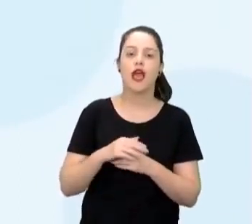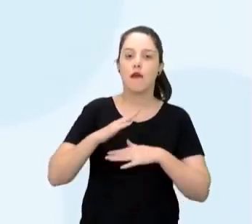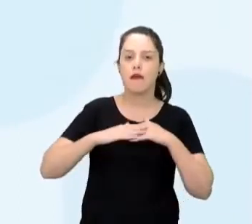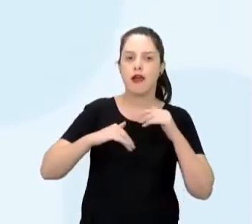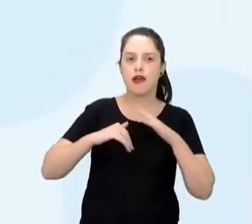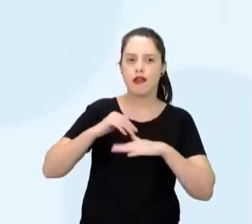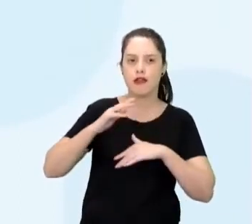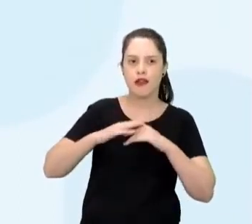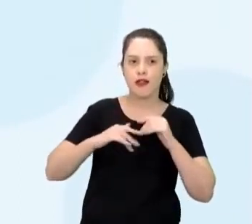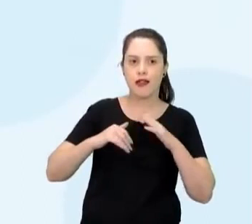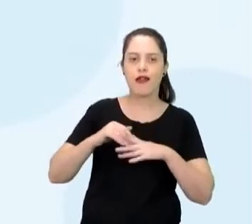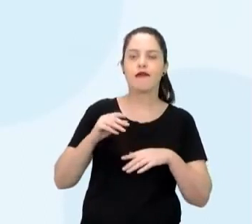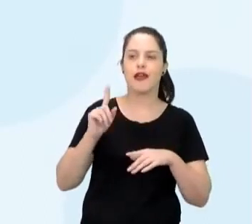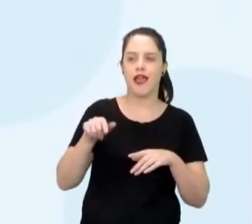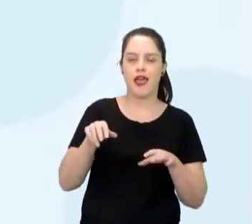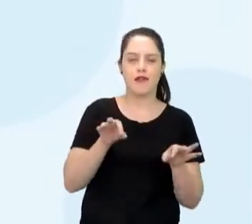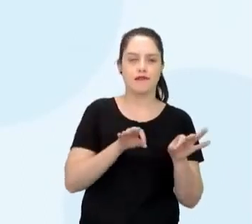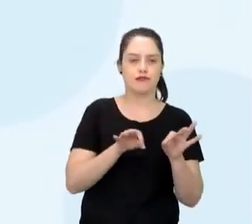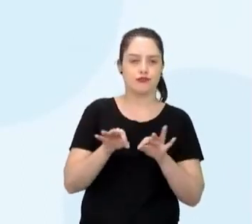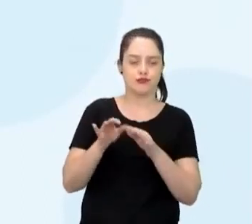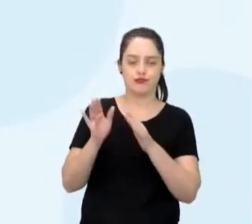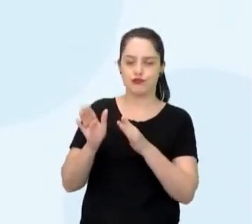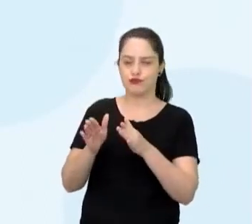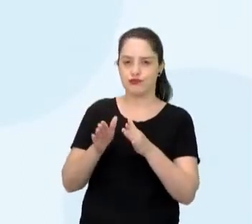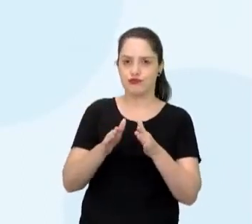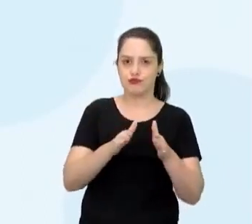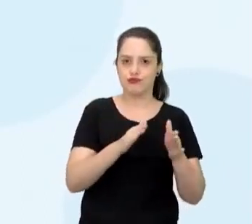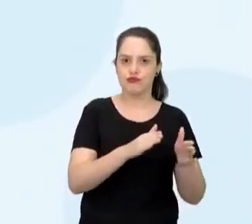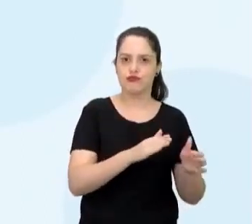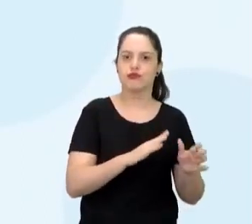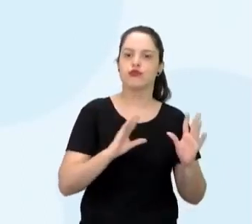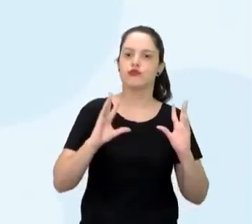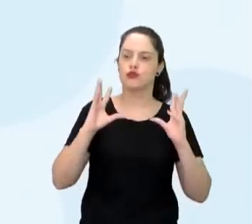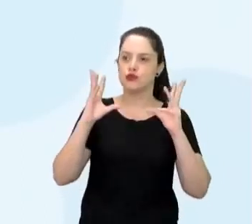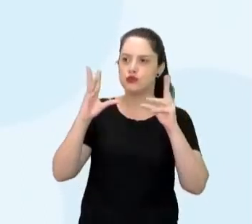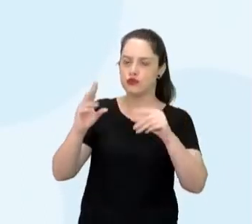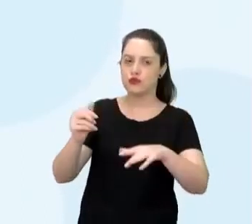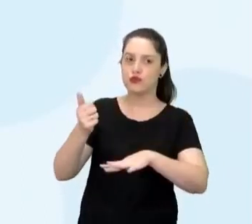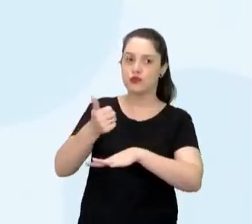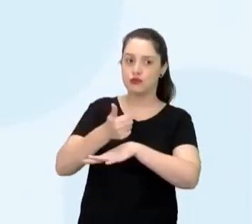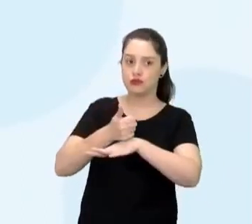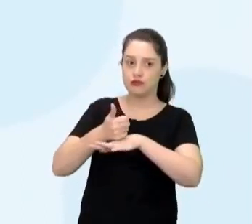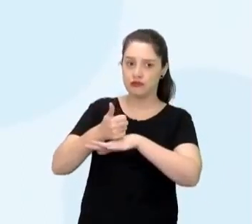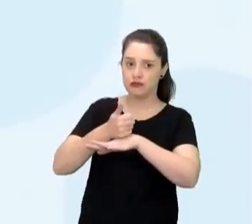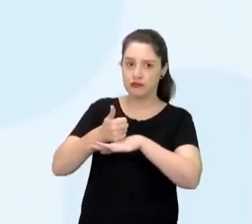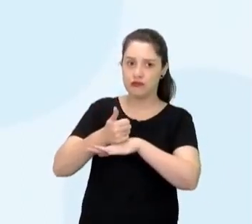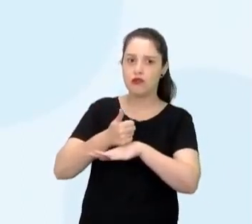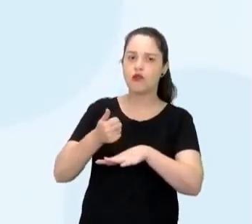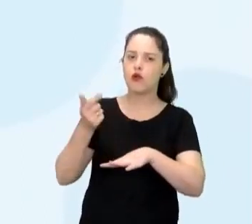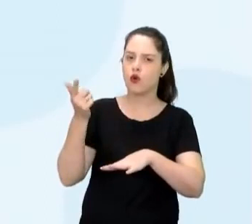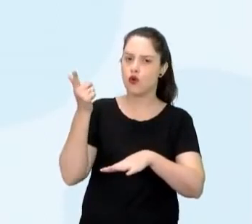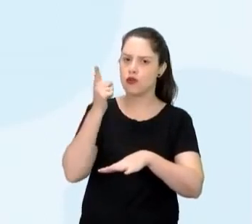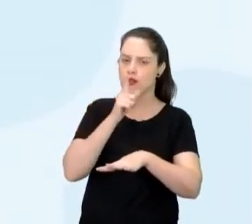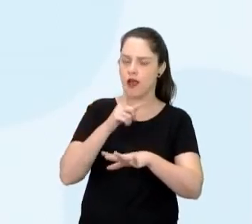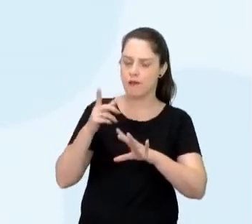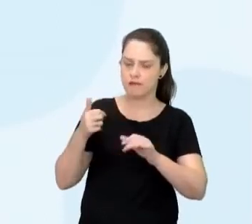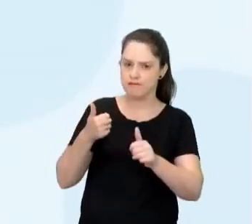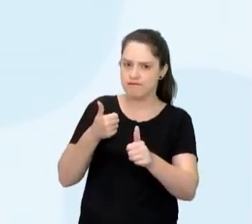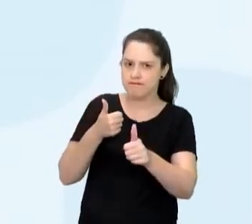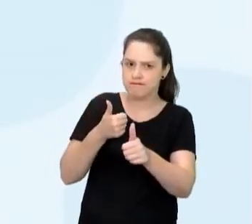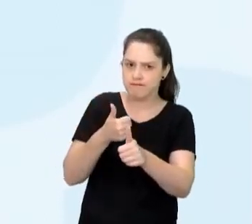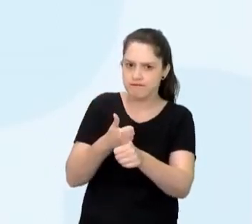prática planejada e intencional, né? Em que todos os profissionais exercem uma